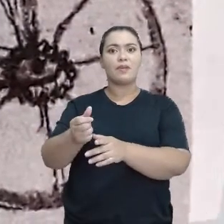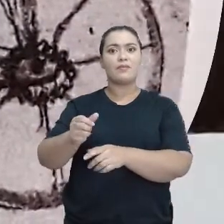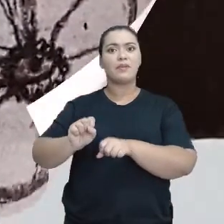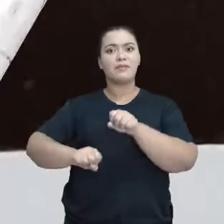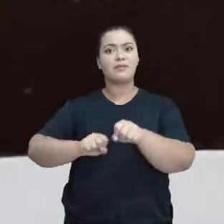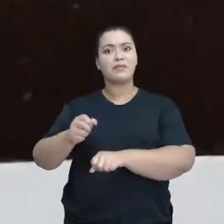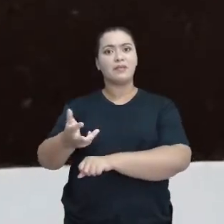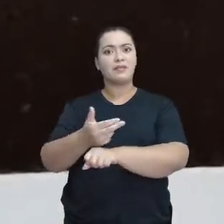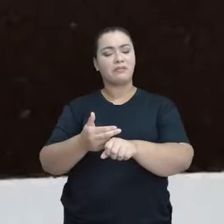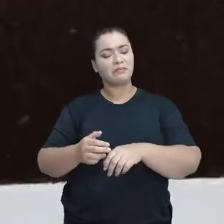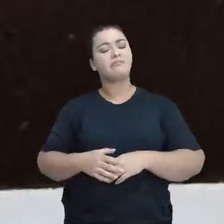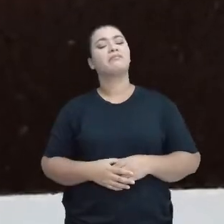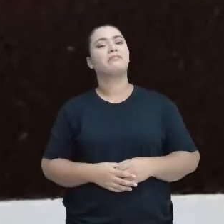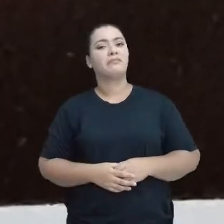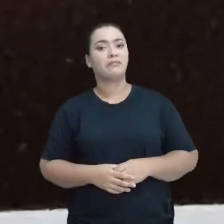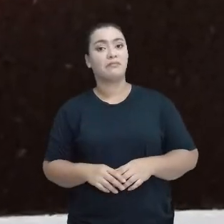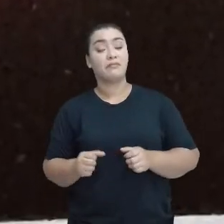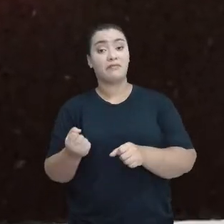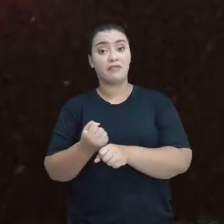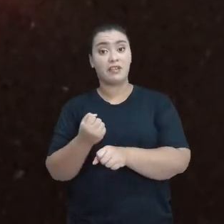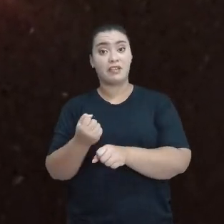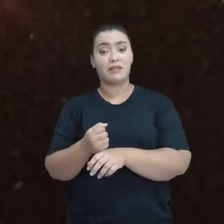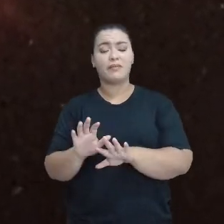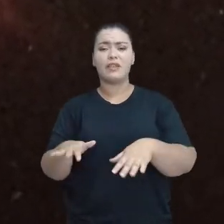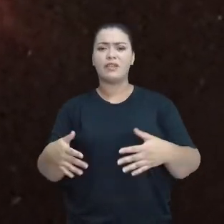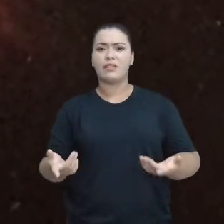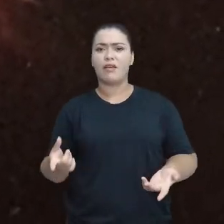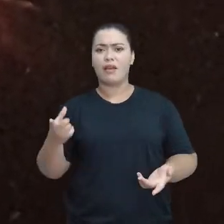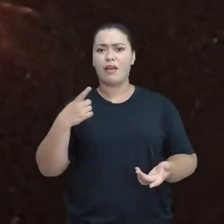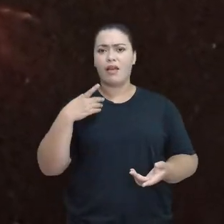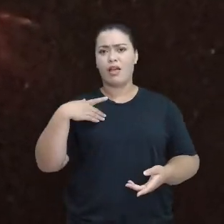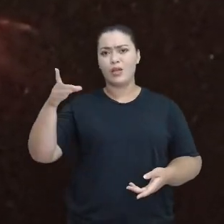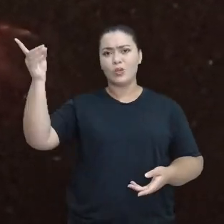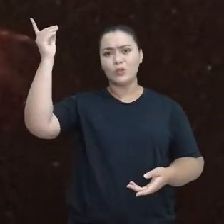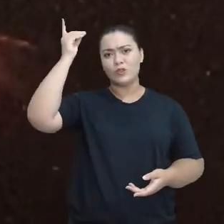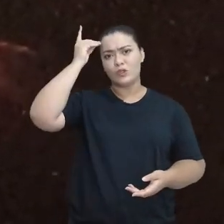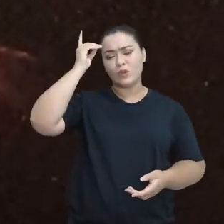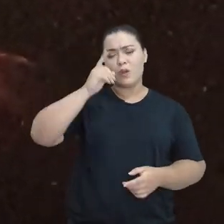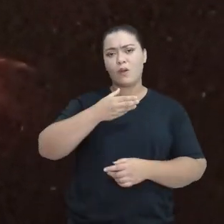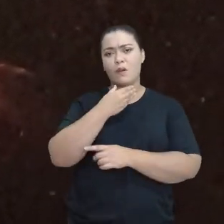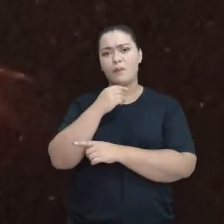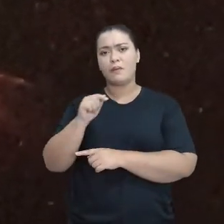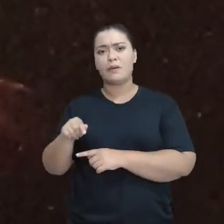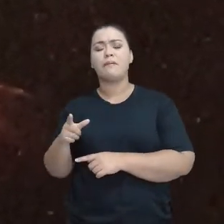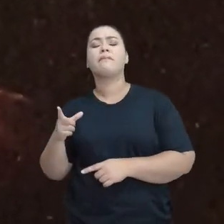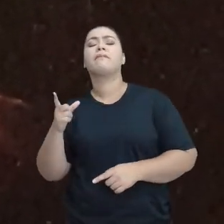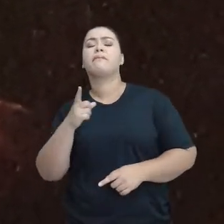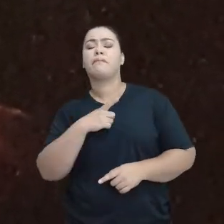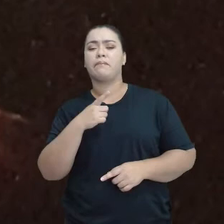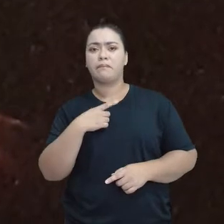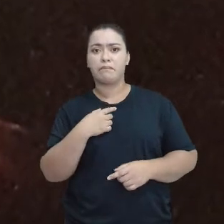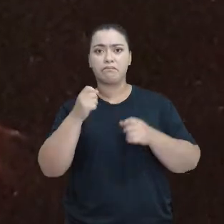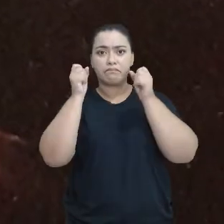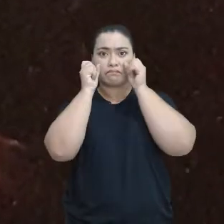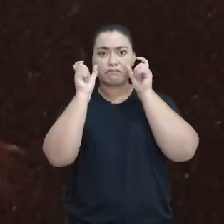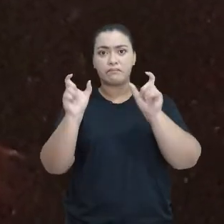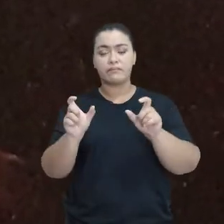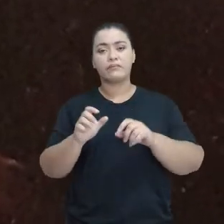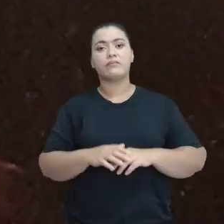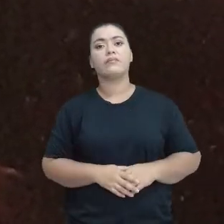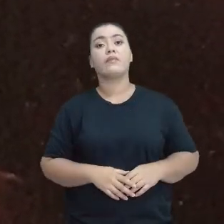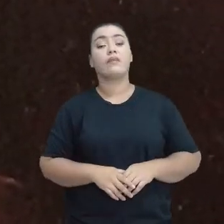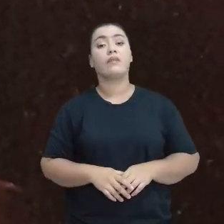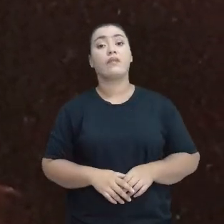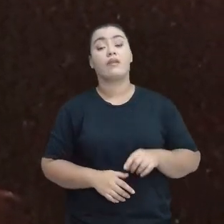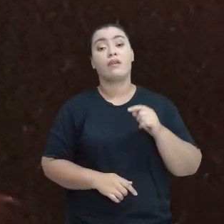construída. O talento de Leonardo e suas façanhas eram impressionantes. Leonardo